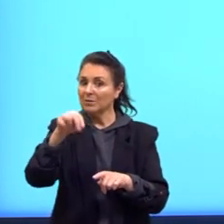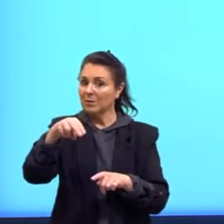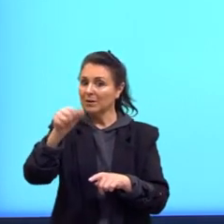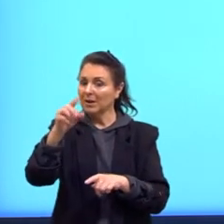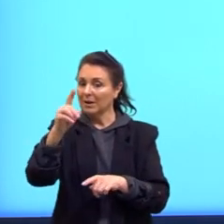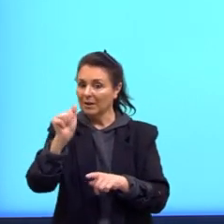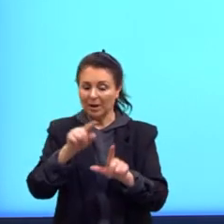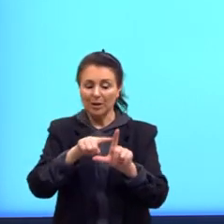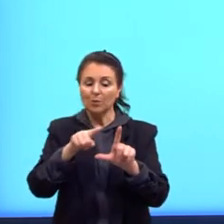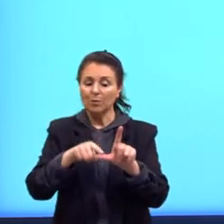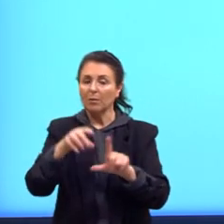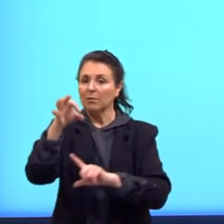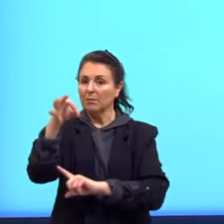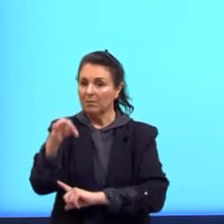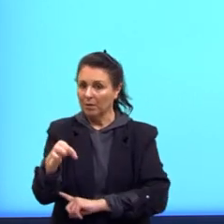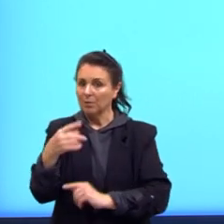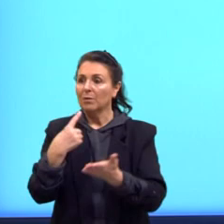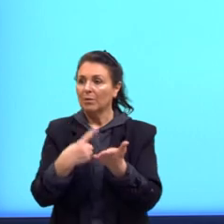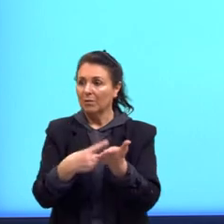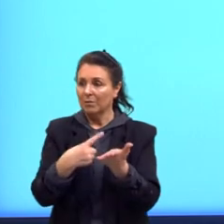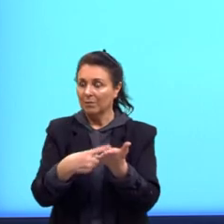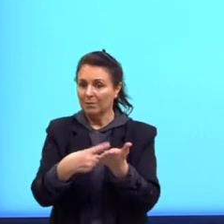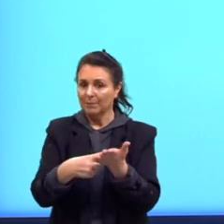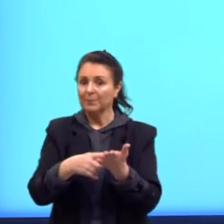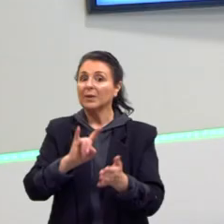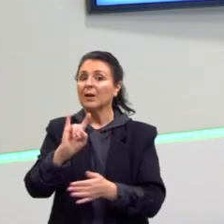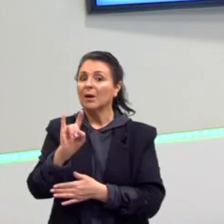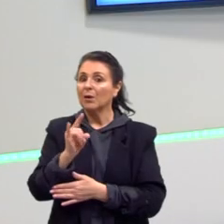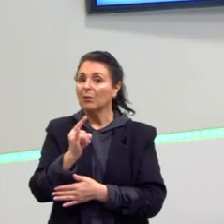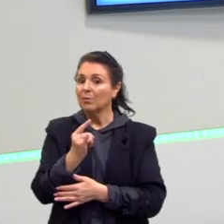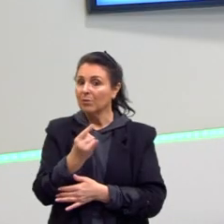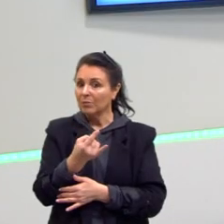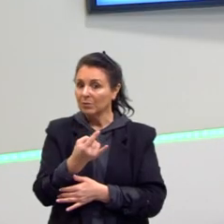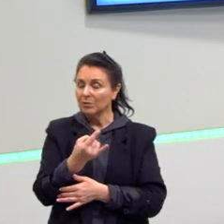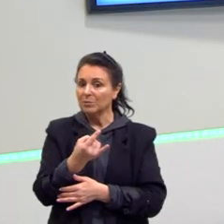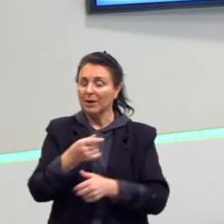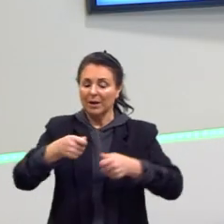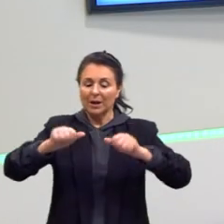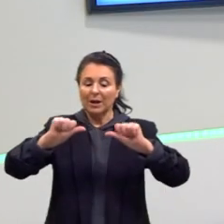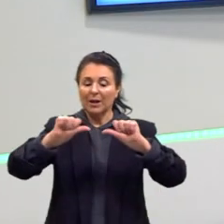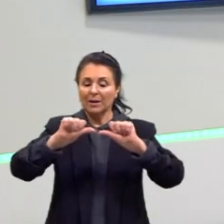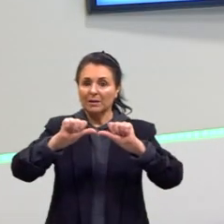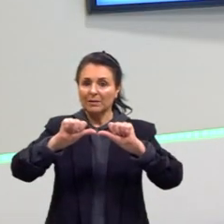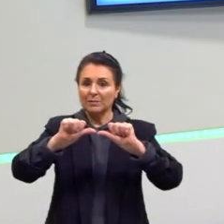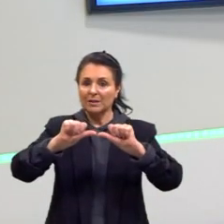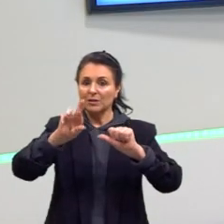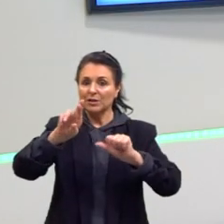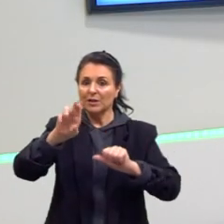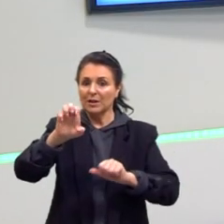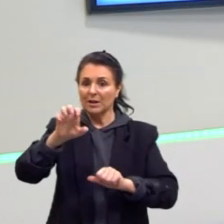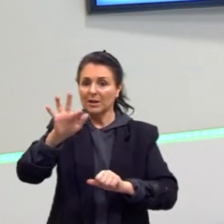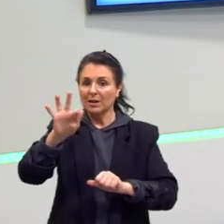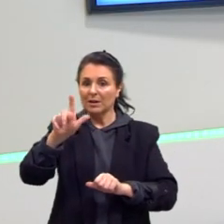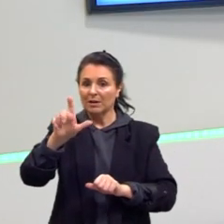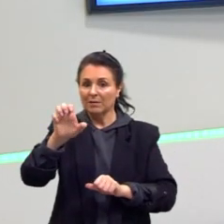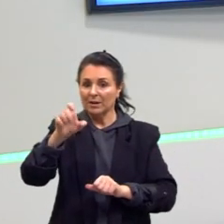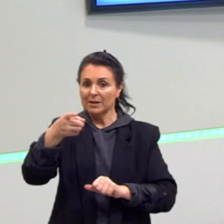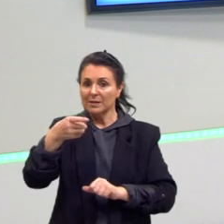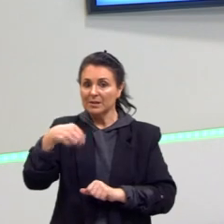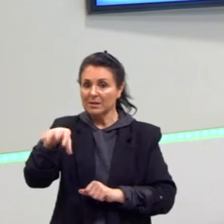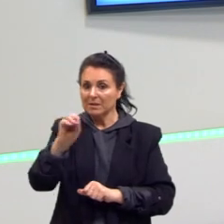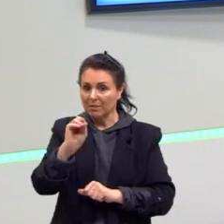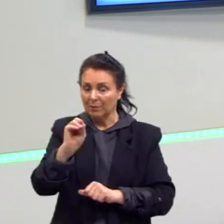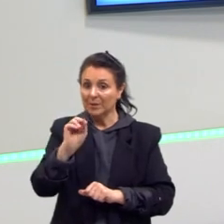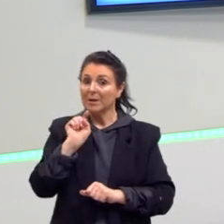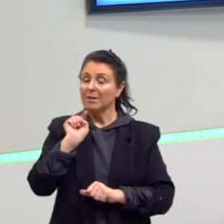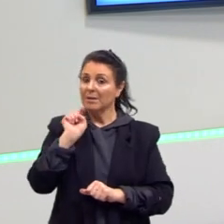determinado A última é então é simetria de reflexão e essa nós podemos